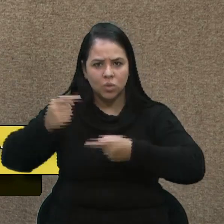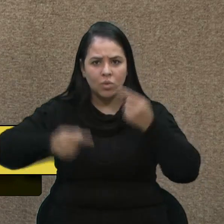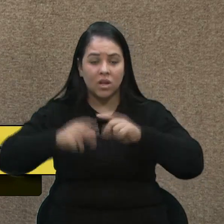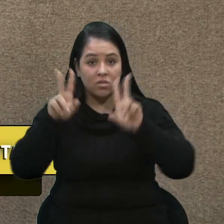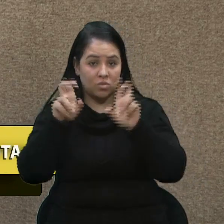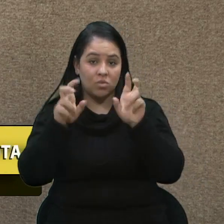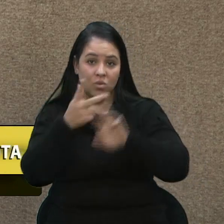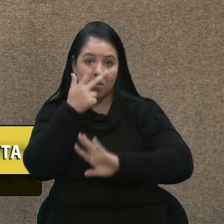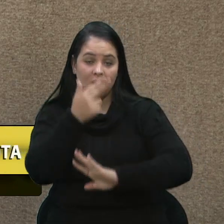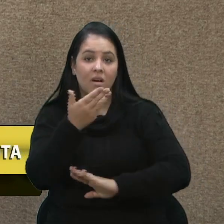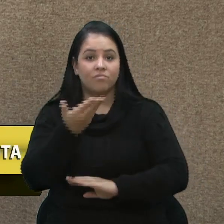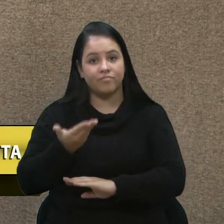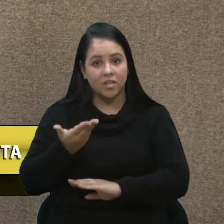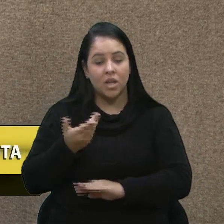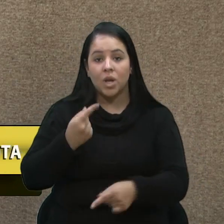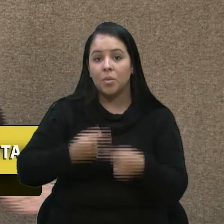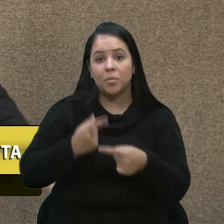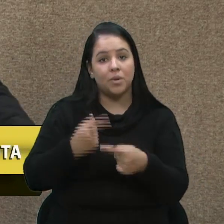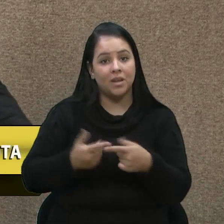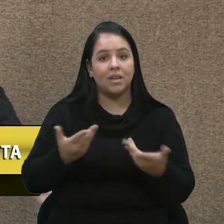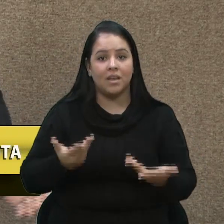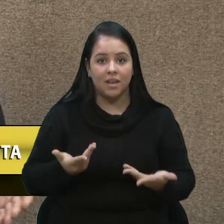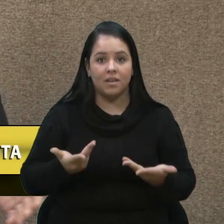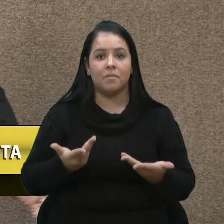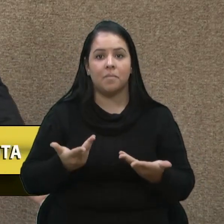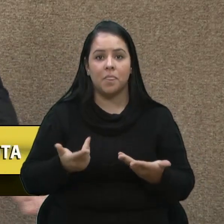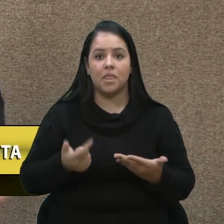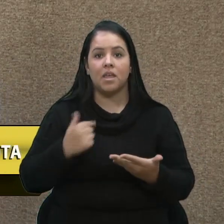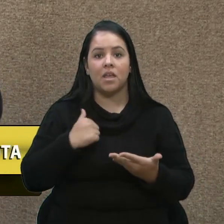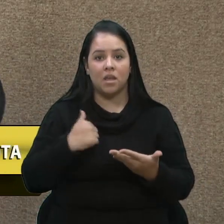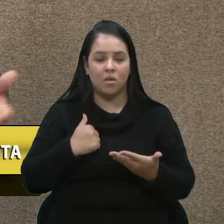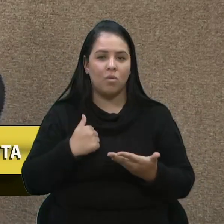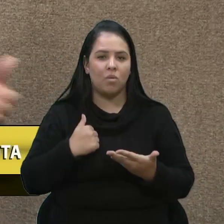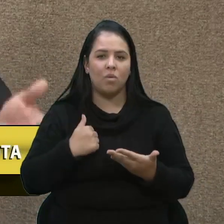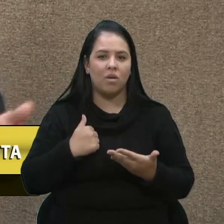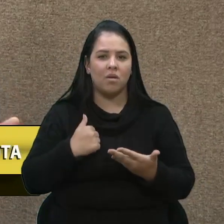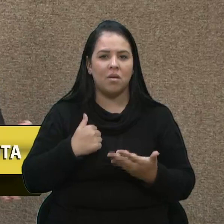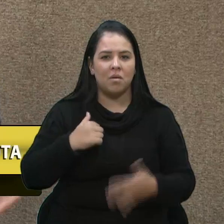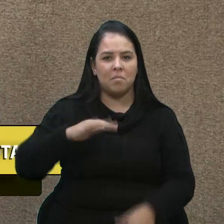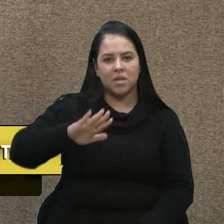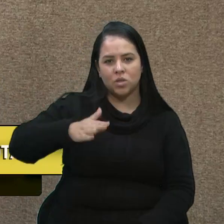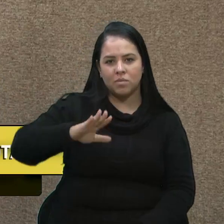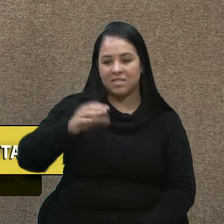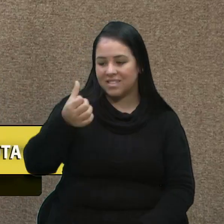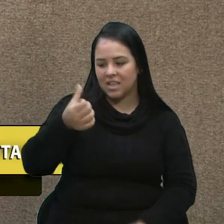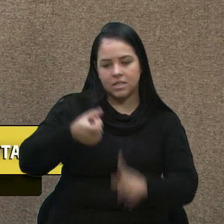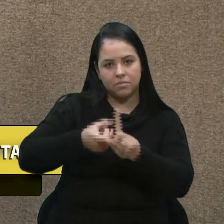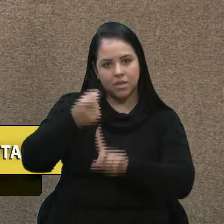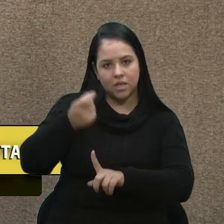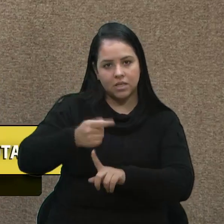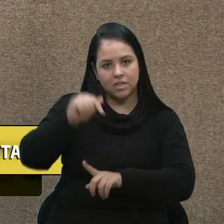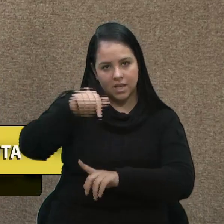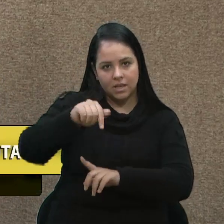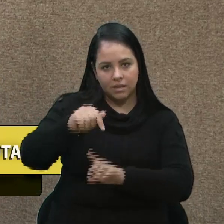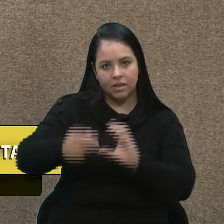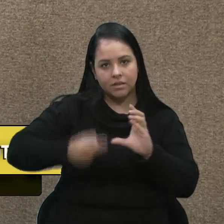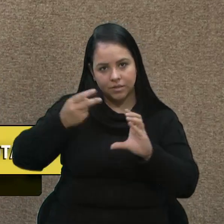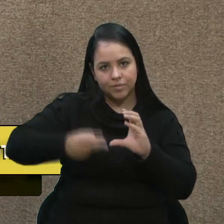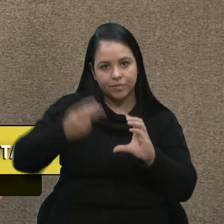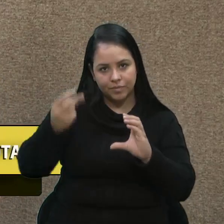assunto que nem esse porque eu estou aqui há pouco mais de seis meses nessa casa Né